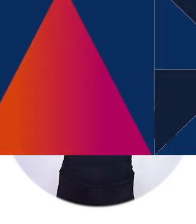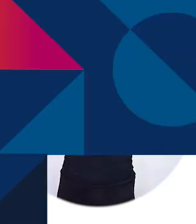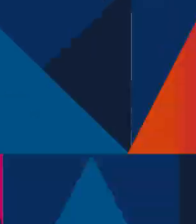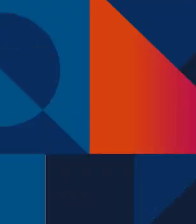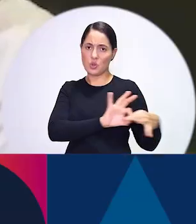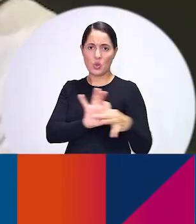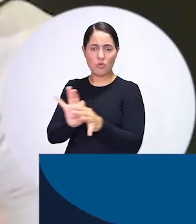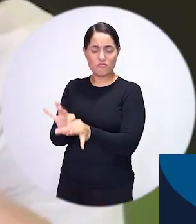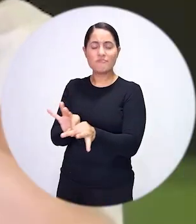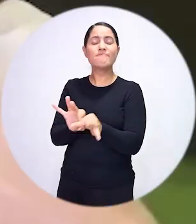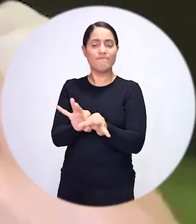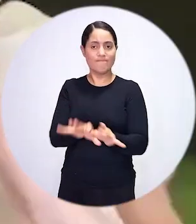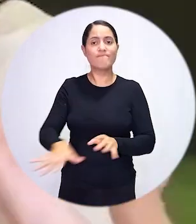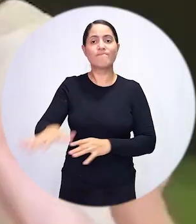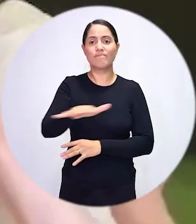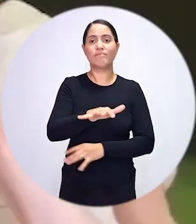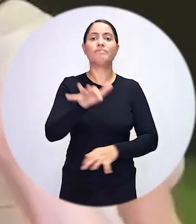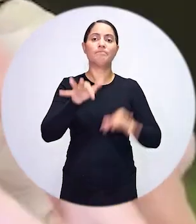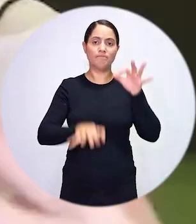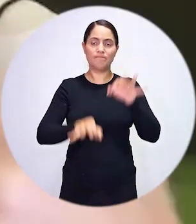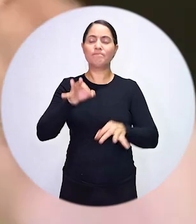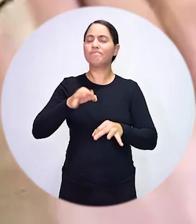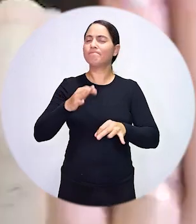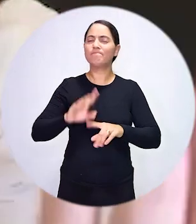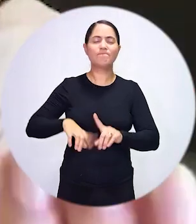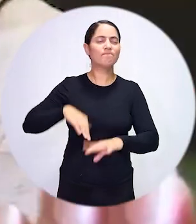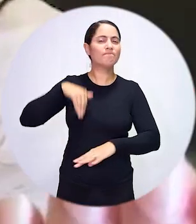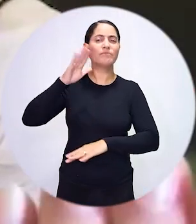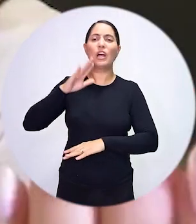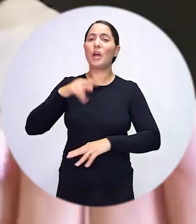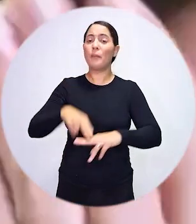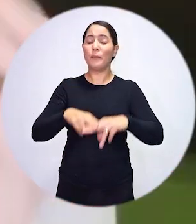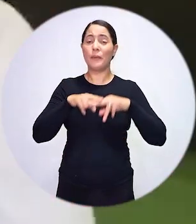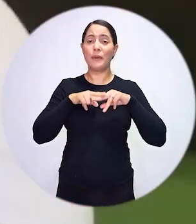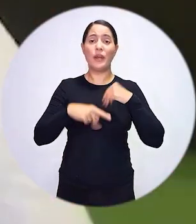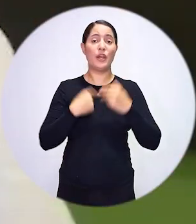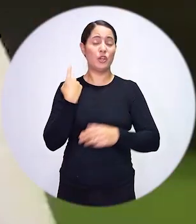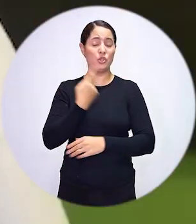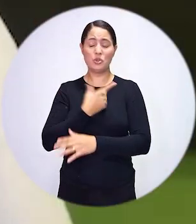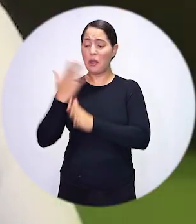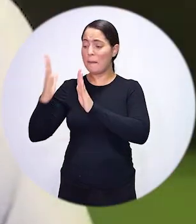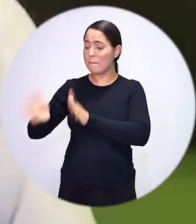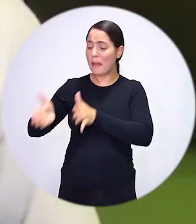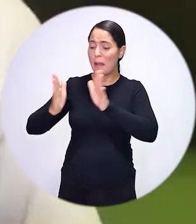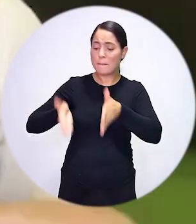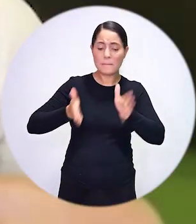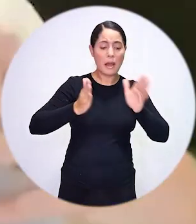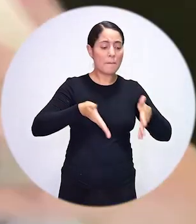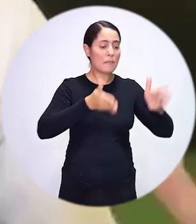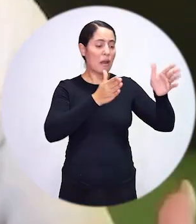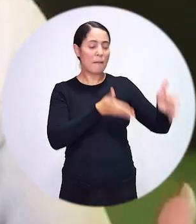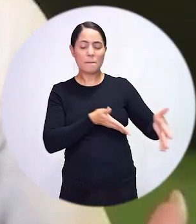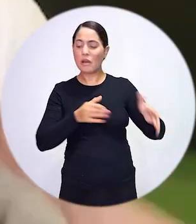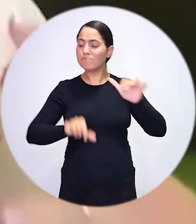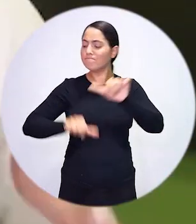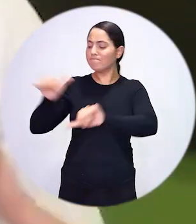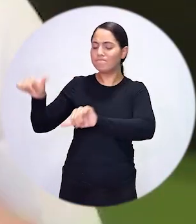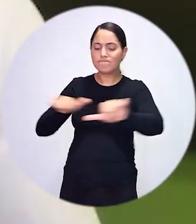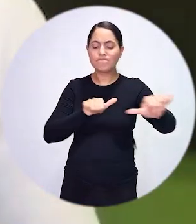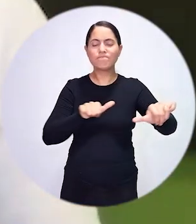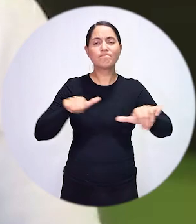sucessório torna o ambiente além do jurídico, pois neste circuito nós colocamos